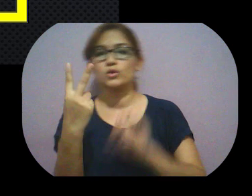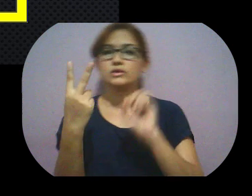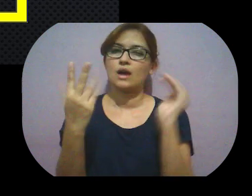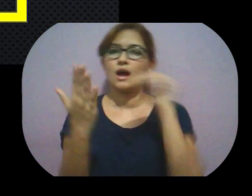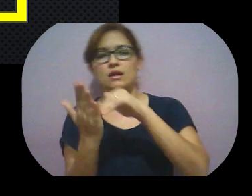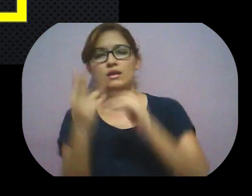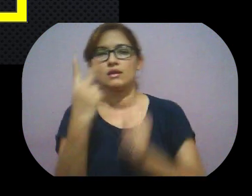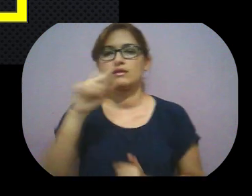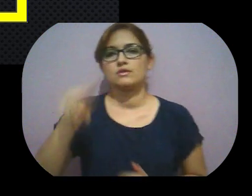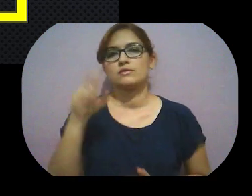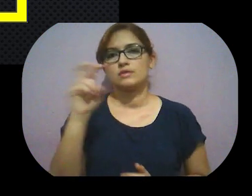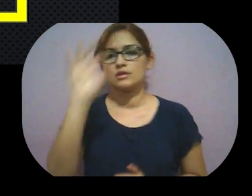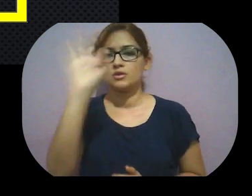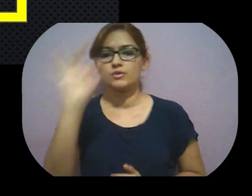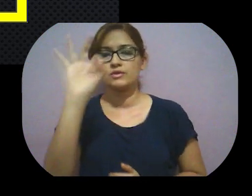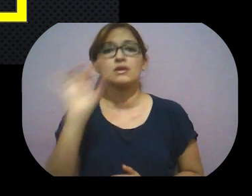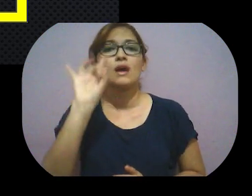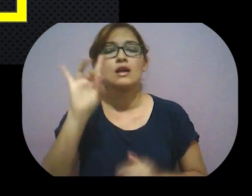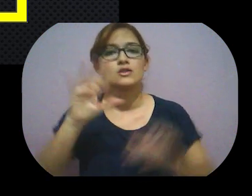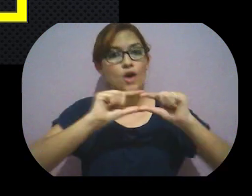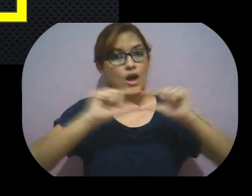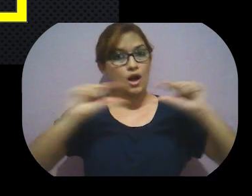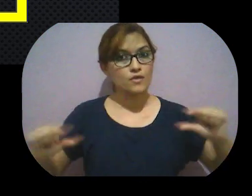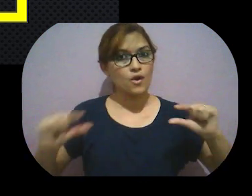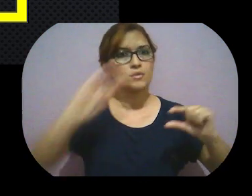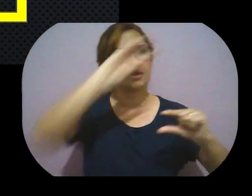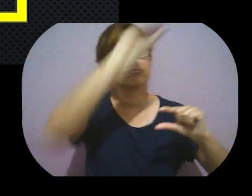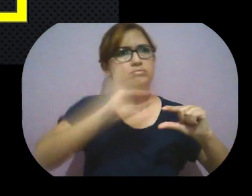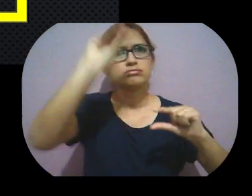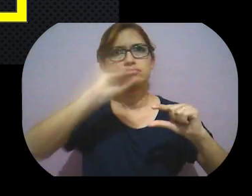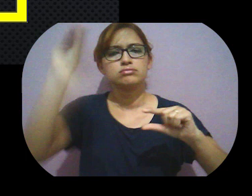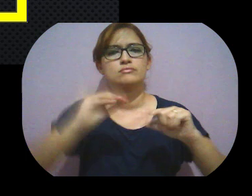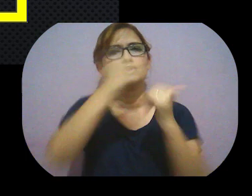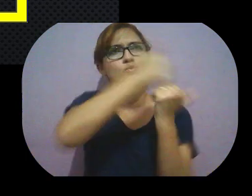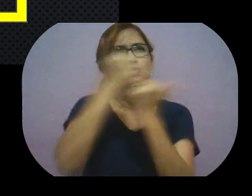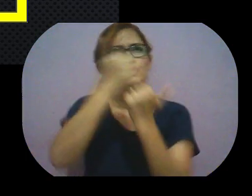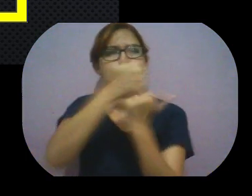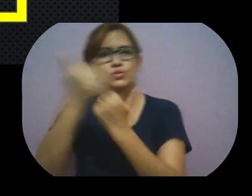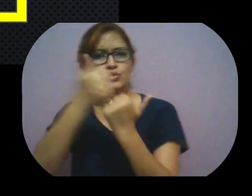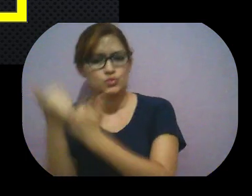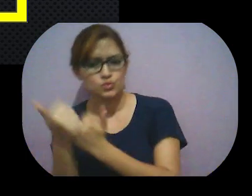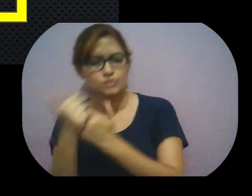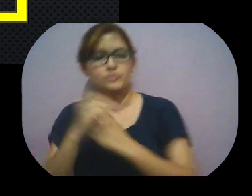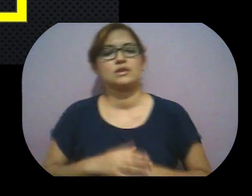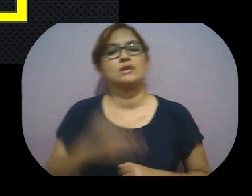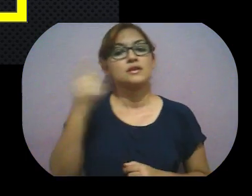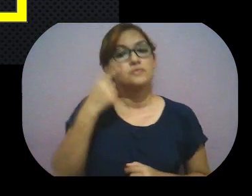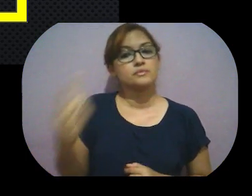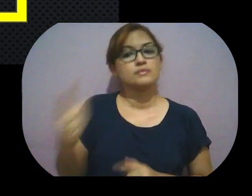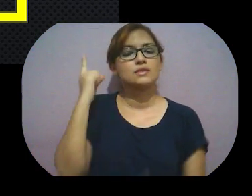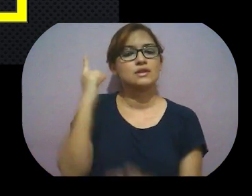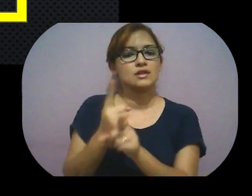do hipoclorito de sódio. Então, ó, jogando o formulão aqui, ó, C igual a 1000 dt, onde D é a densidade, né, grama por ml,